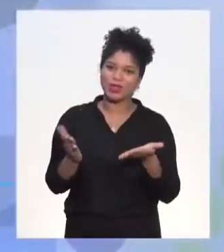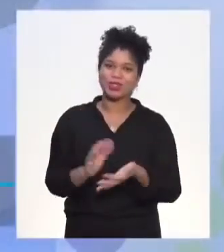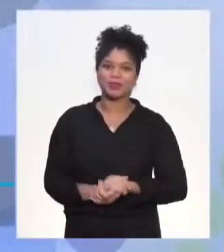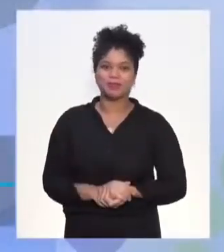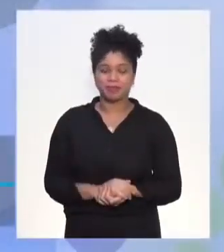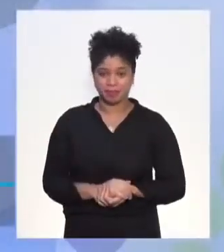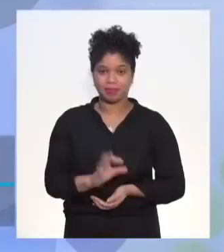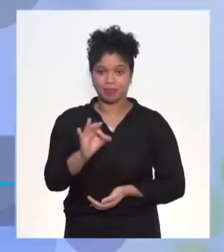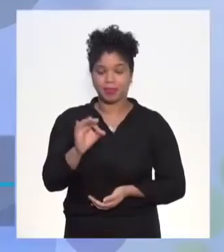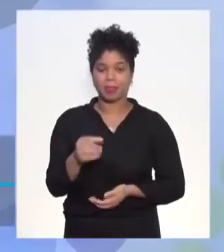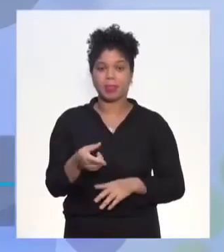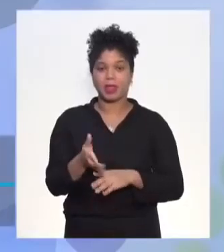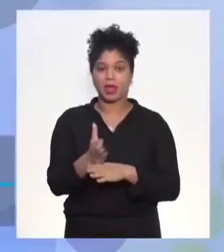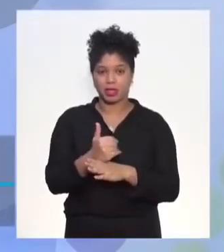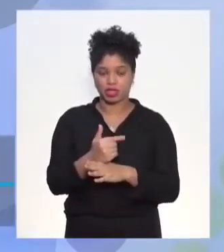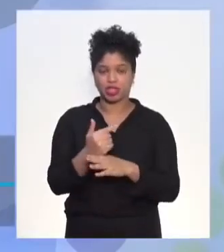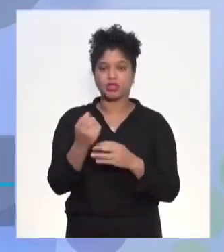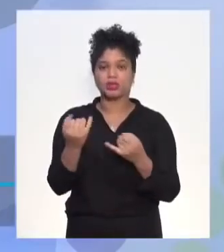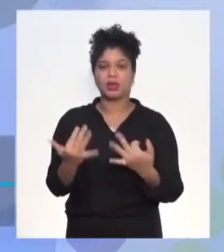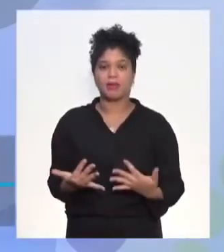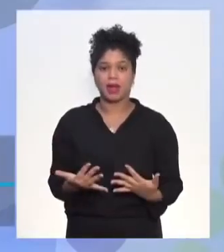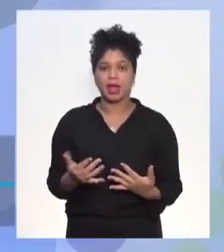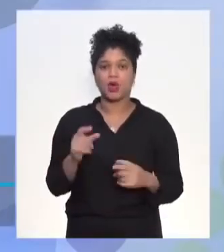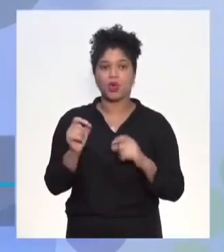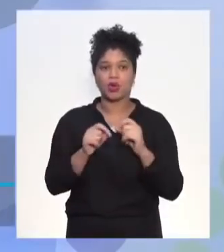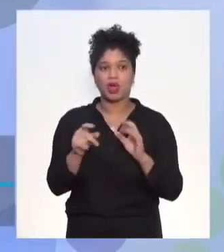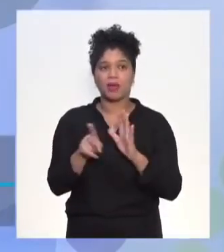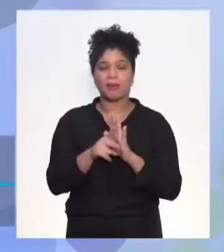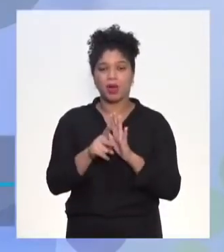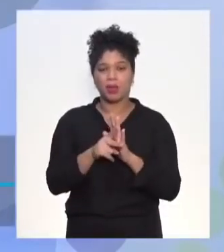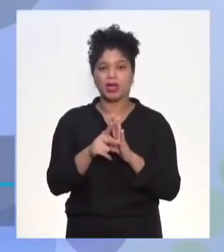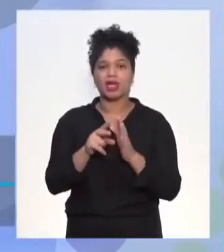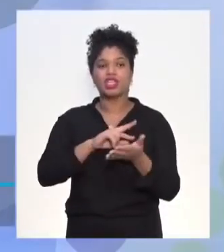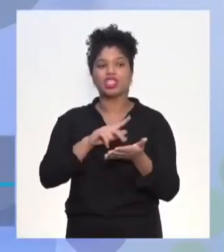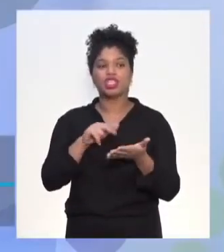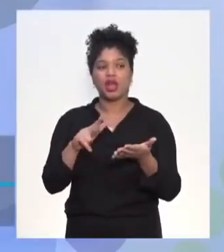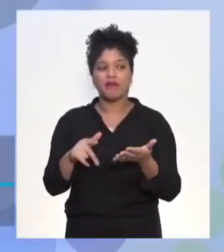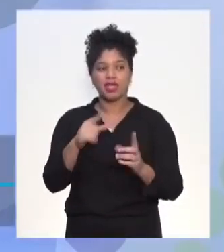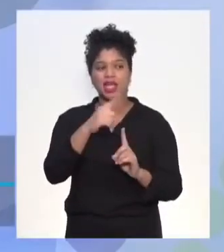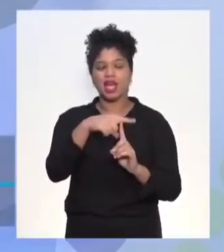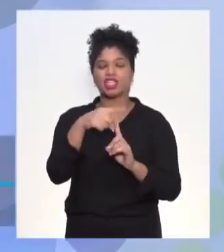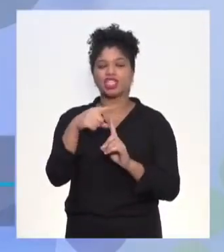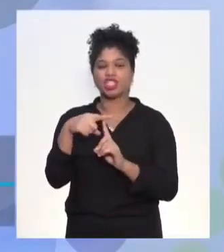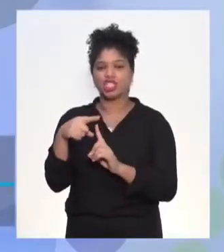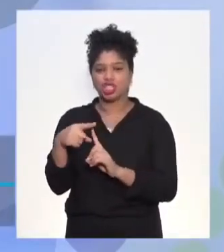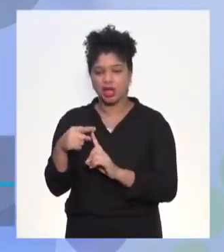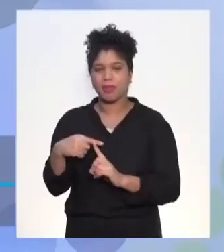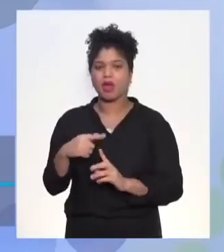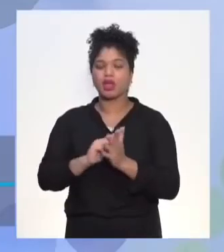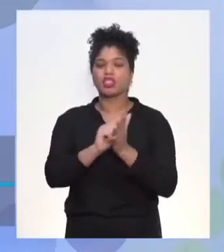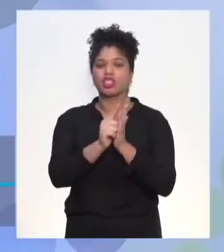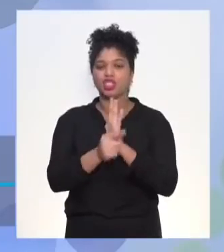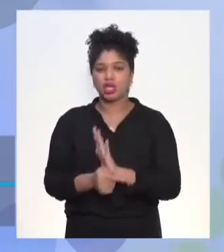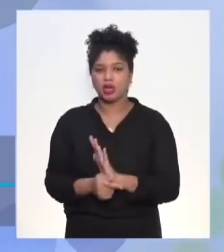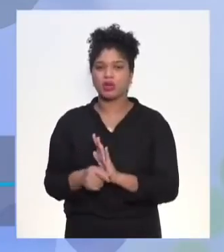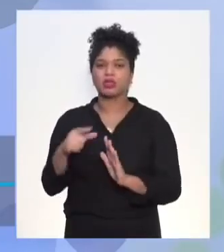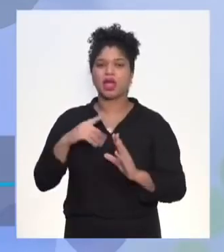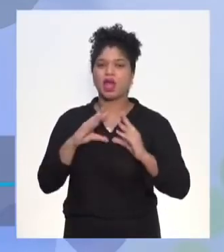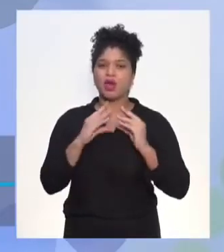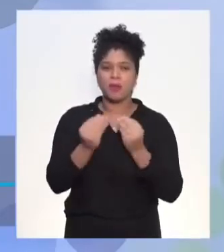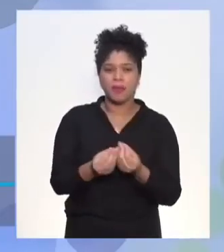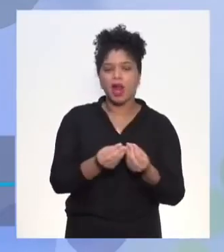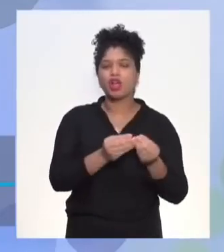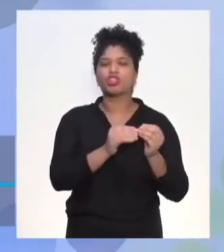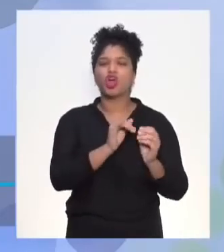o gênero narrativo é bem bacana, né? A tipologia narrativa, ela tem diversos tipos de diversos gêneros, romances, contos,